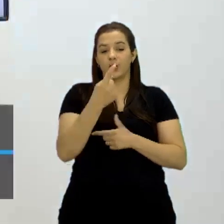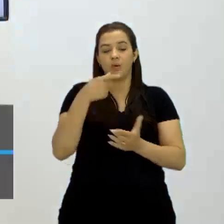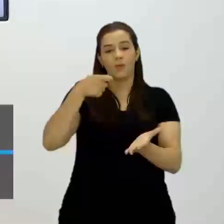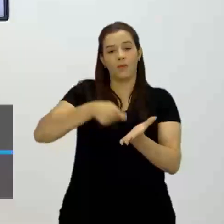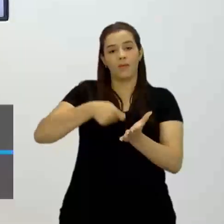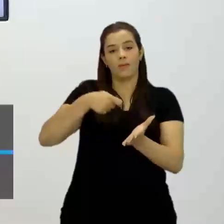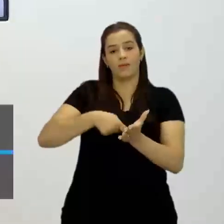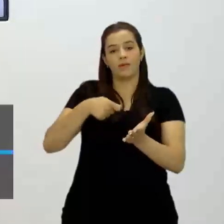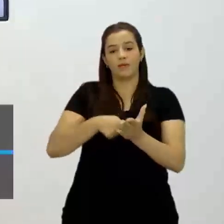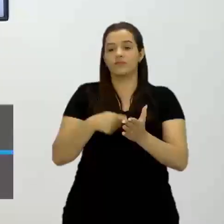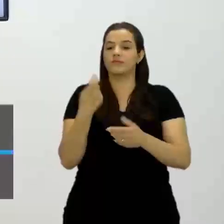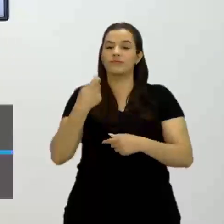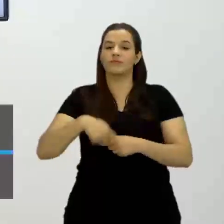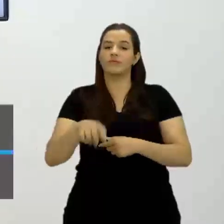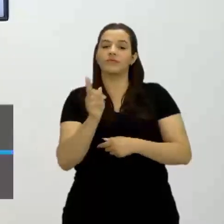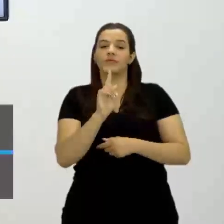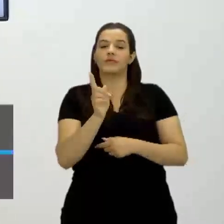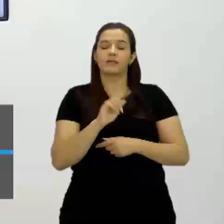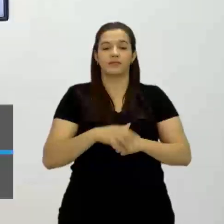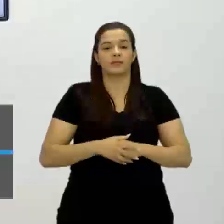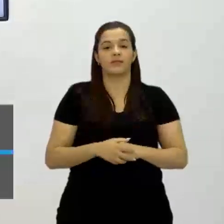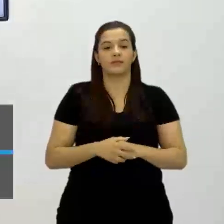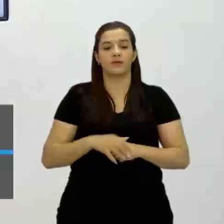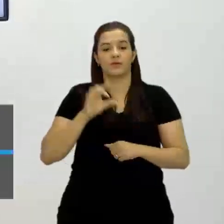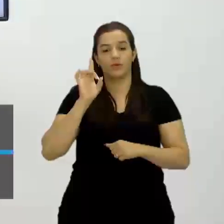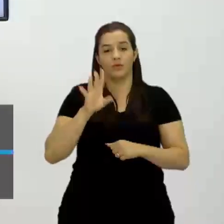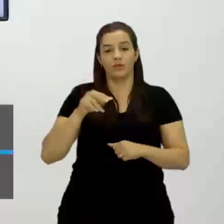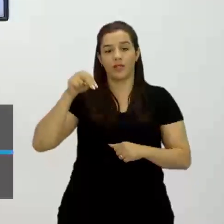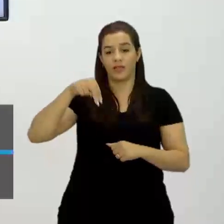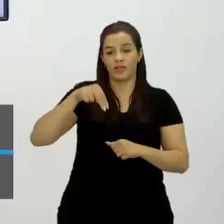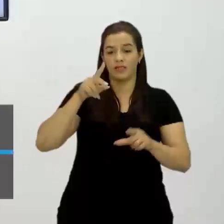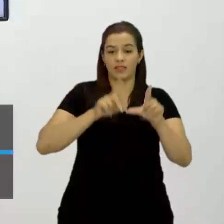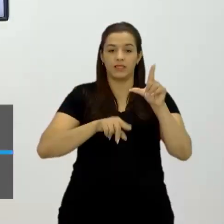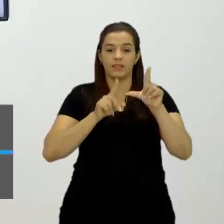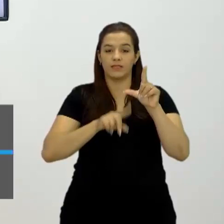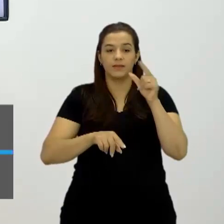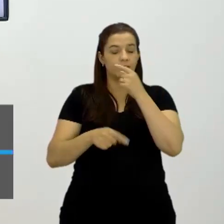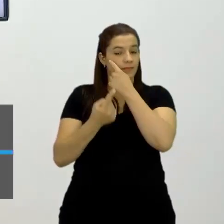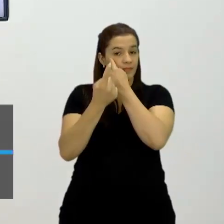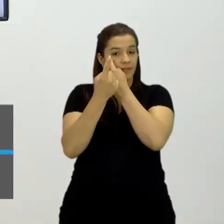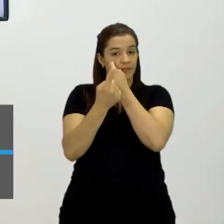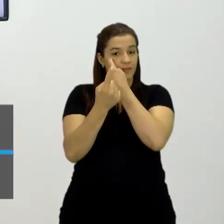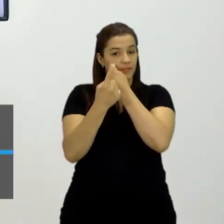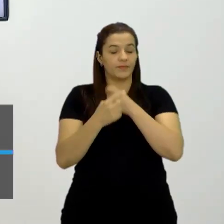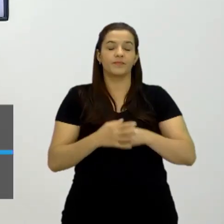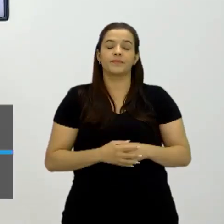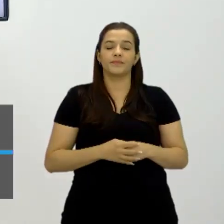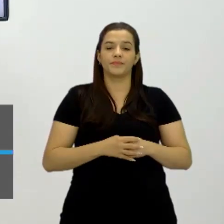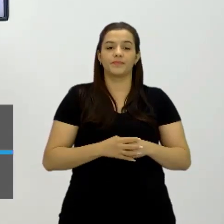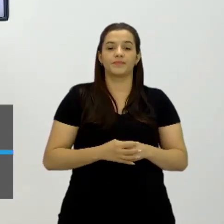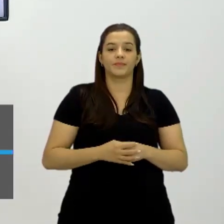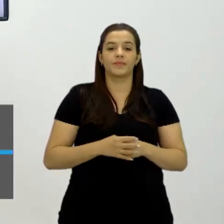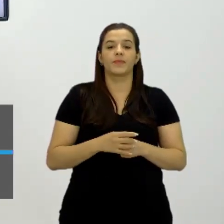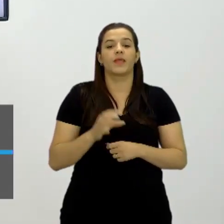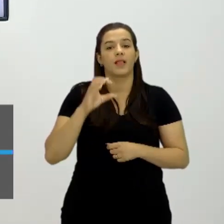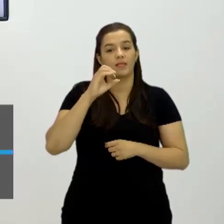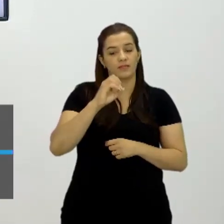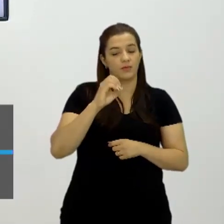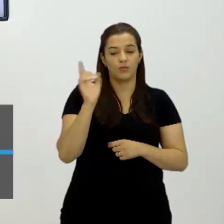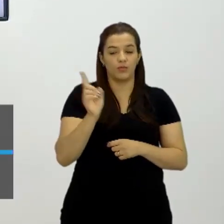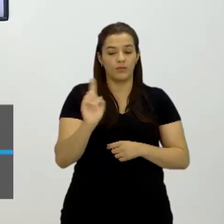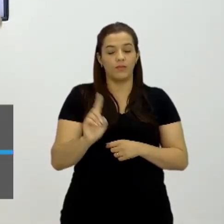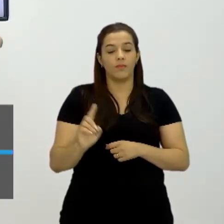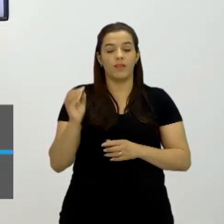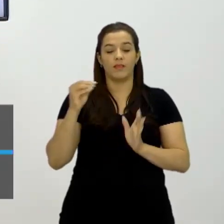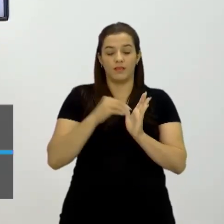obrigatório colocar. Por convenção matemática, quando a letra está sozinha, ela está sendo multiplicada por 1. Não é que zerou, tá?